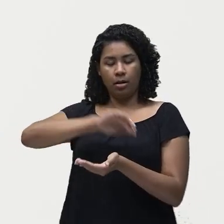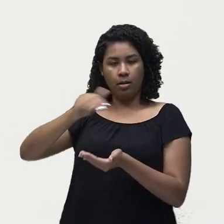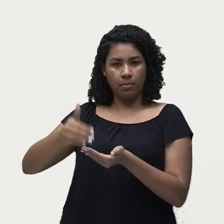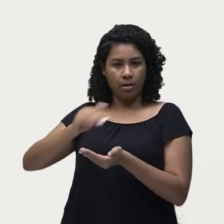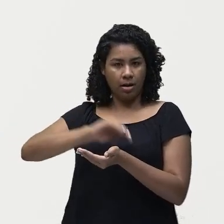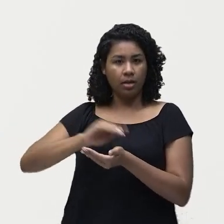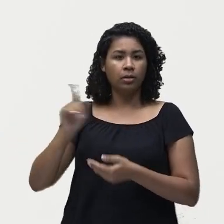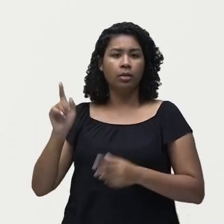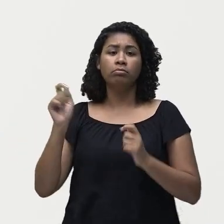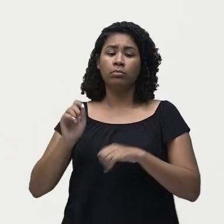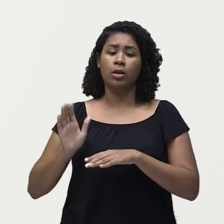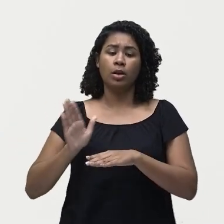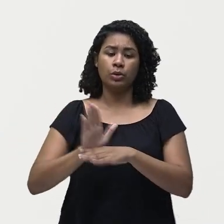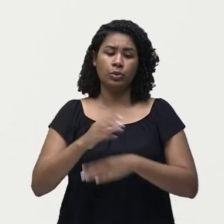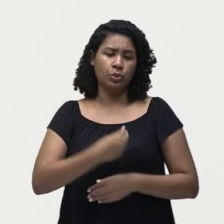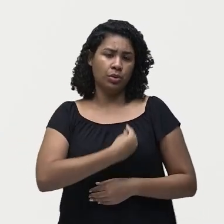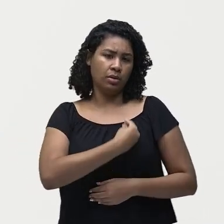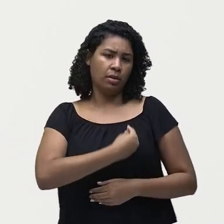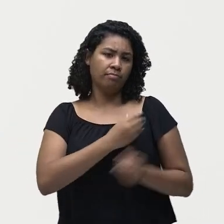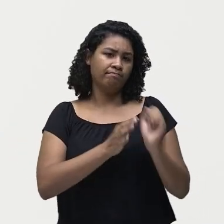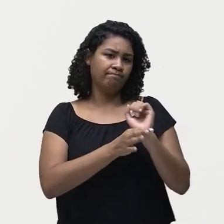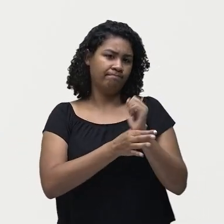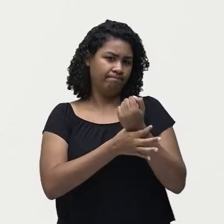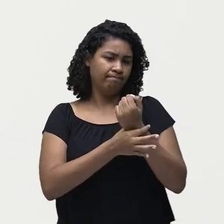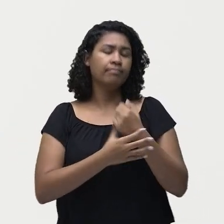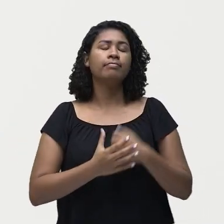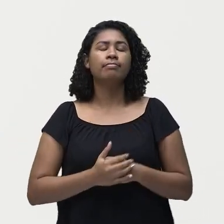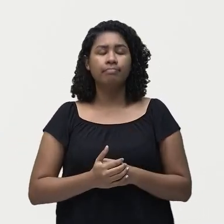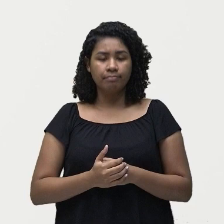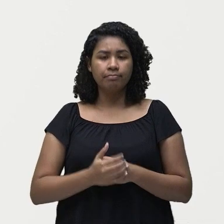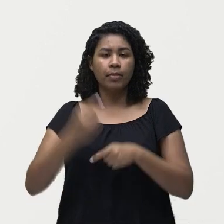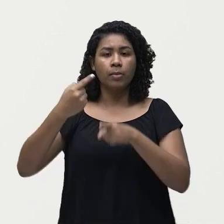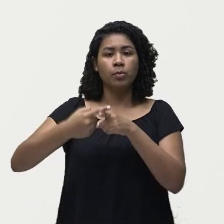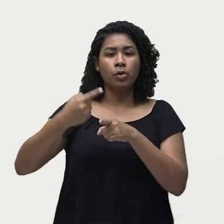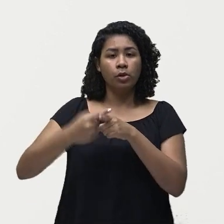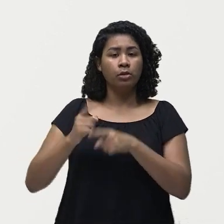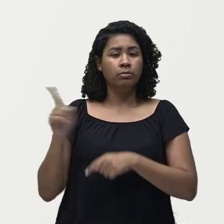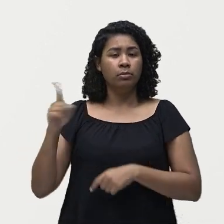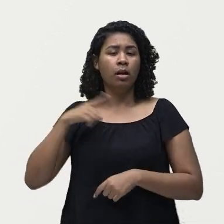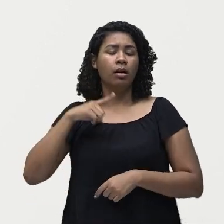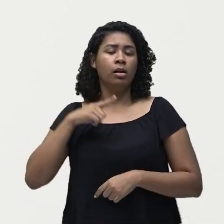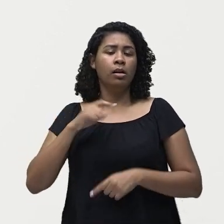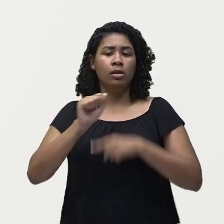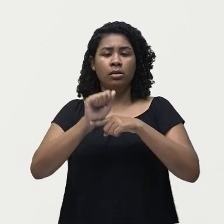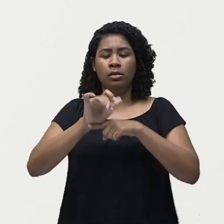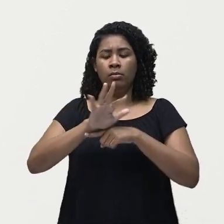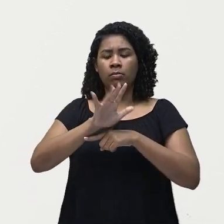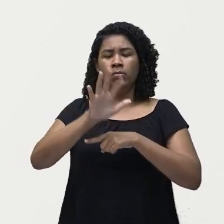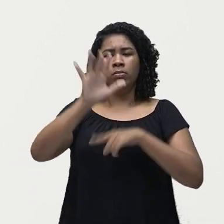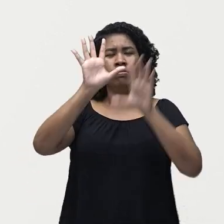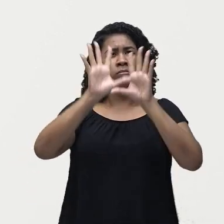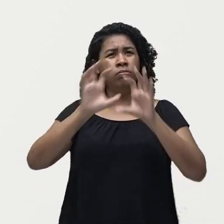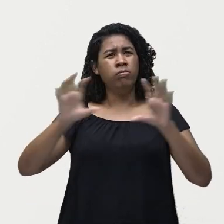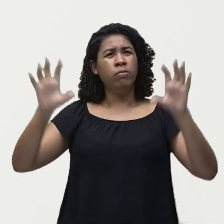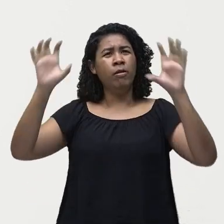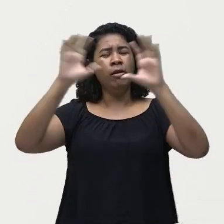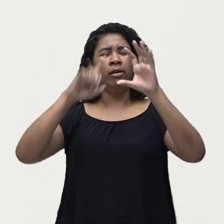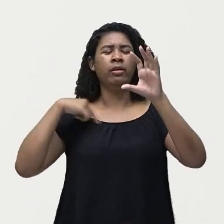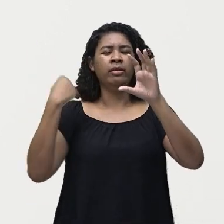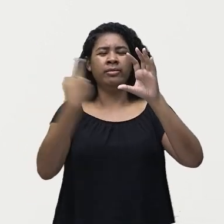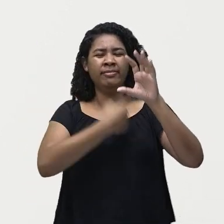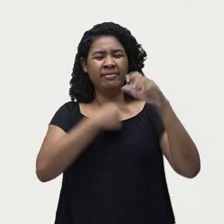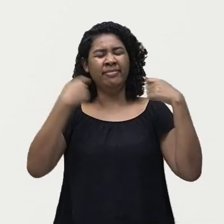próxima imagem. Ela dá suporte à vida porque ela vai apresentar ali aqueles gases que a gente precisa, que as